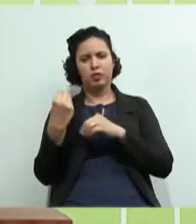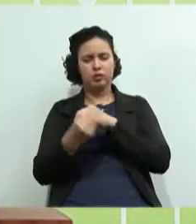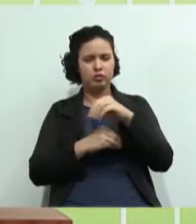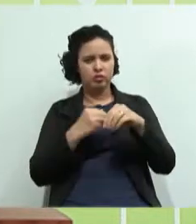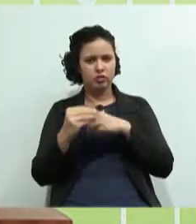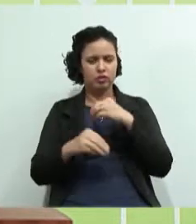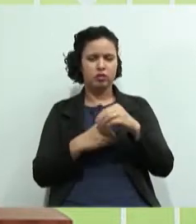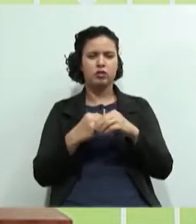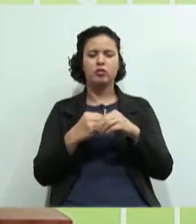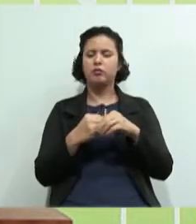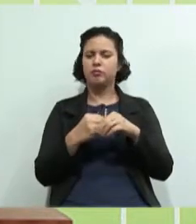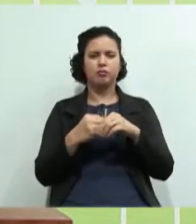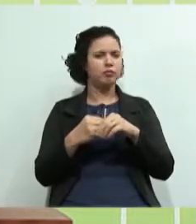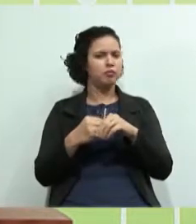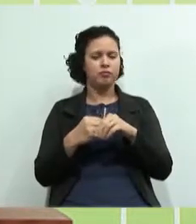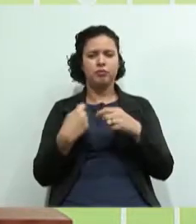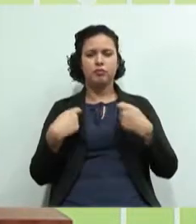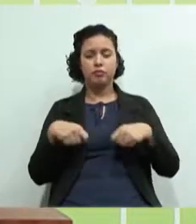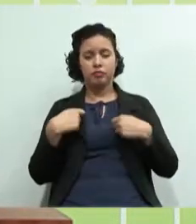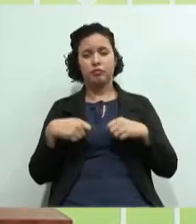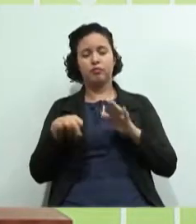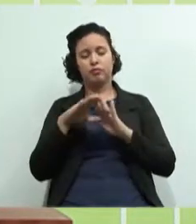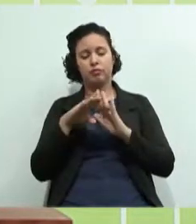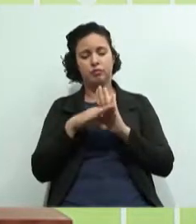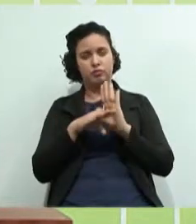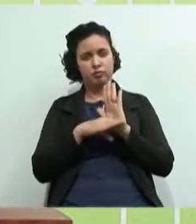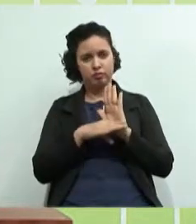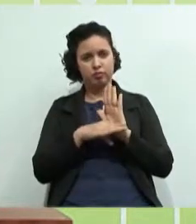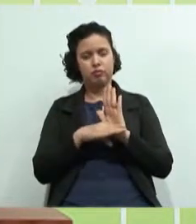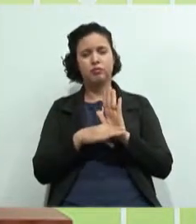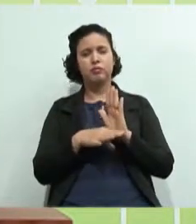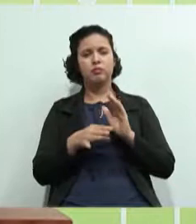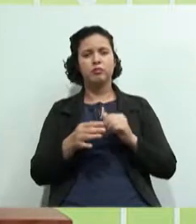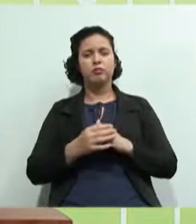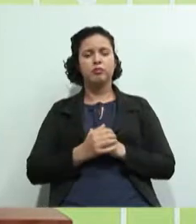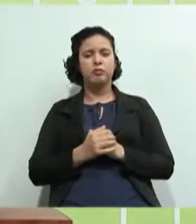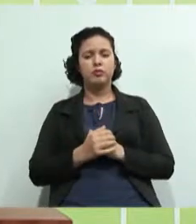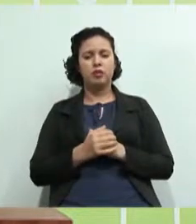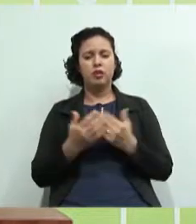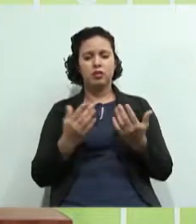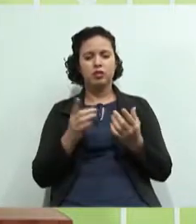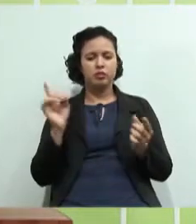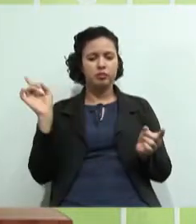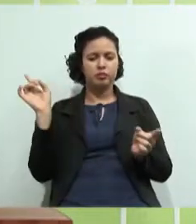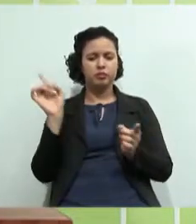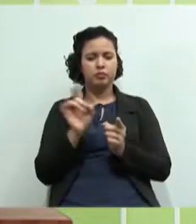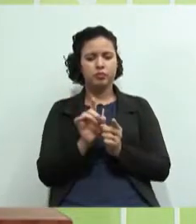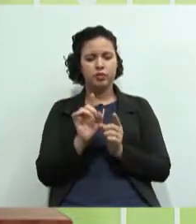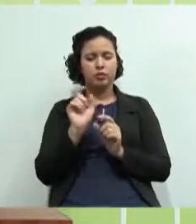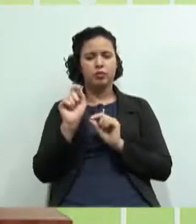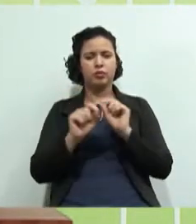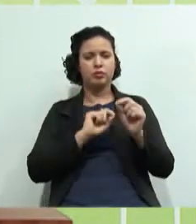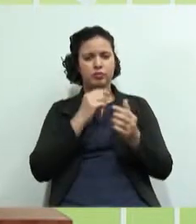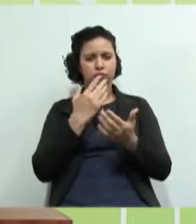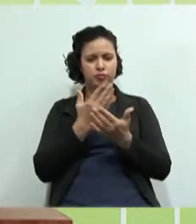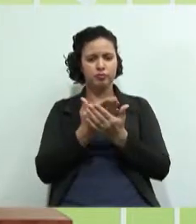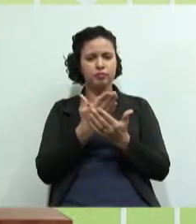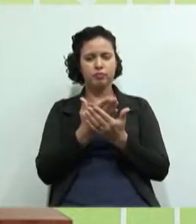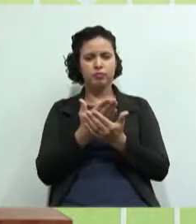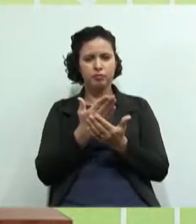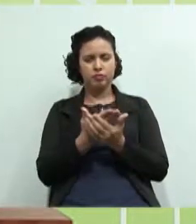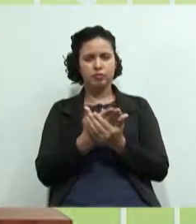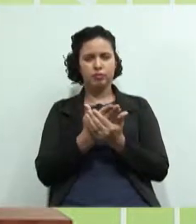última etapa, deixando outras duas a desejar. Tá bom? Vamos resumir aqui então o que nós já passamos até agora. Olha só